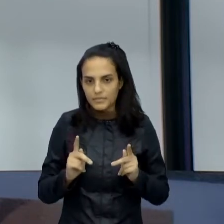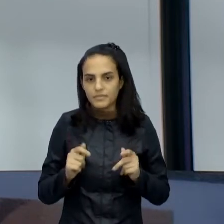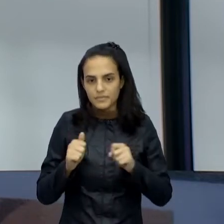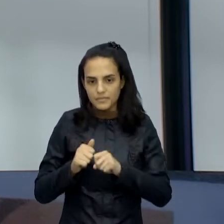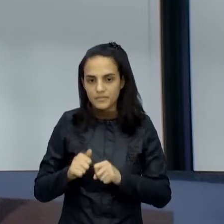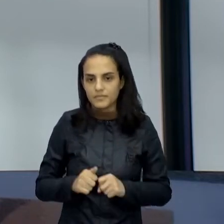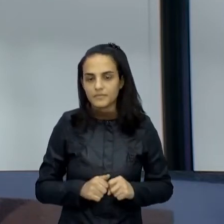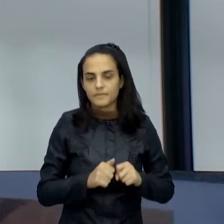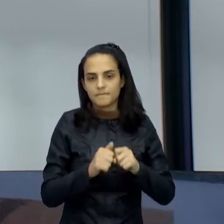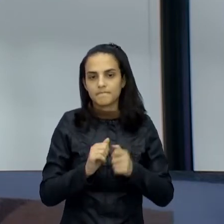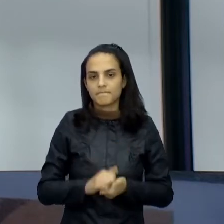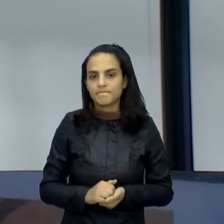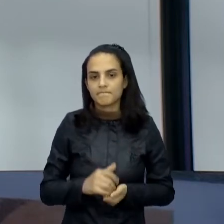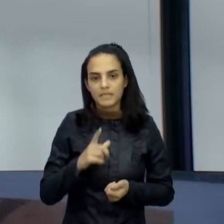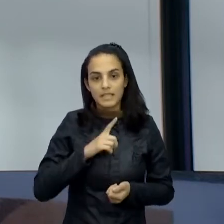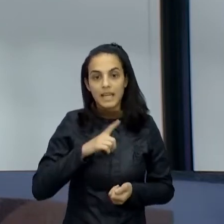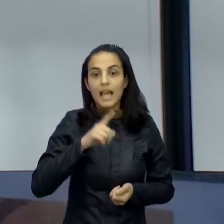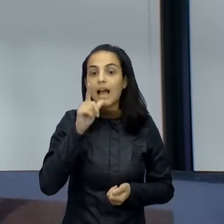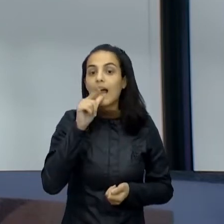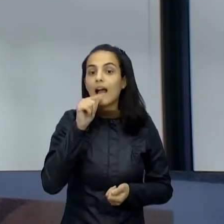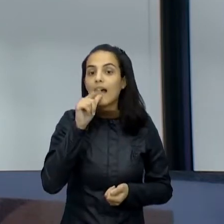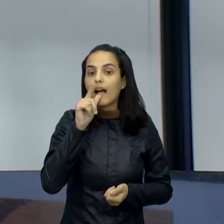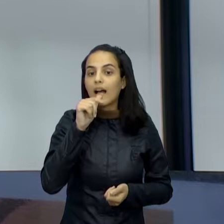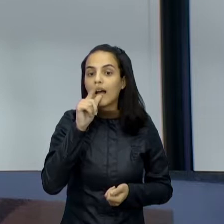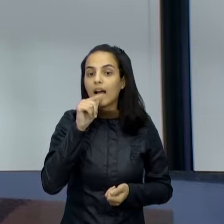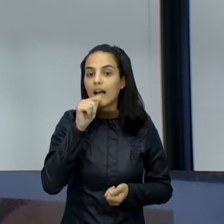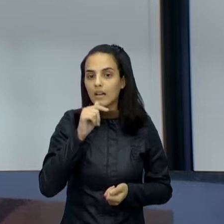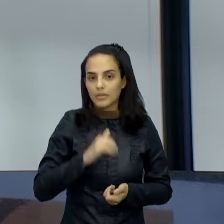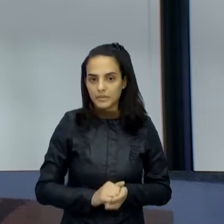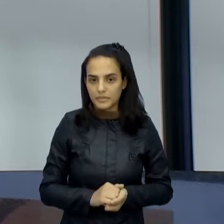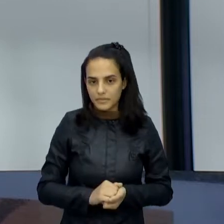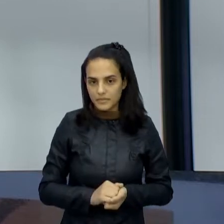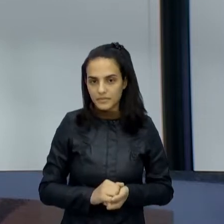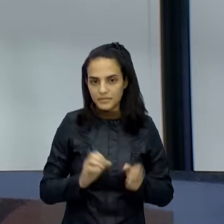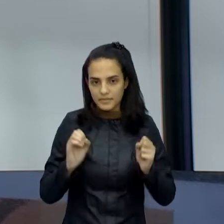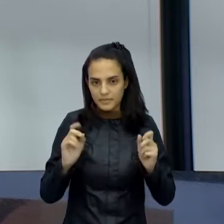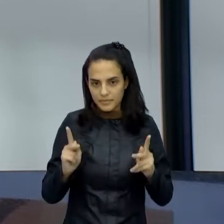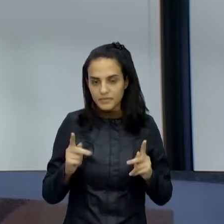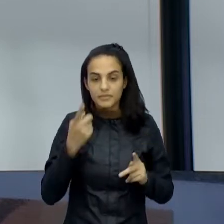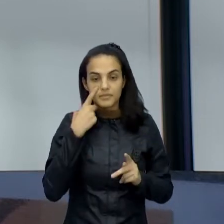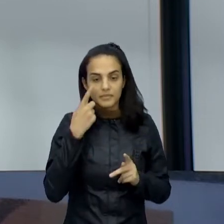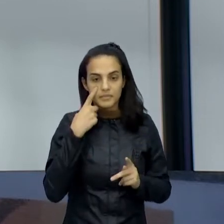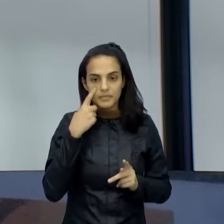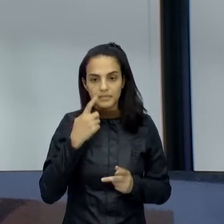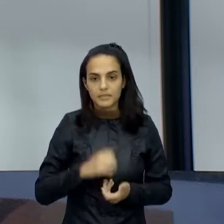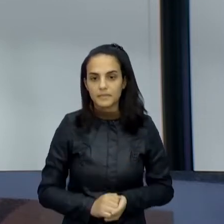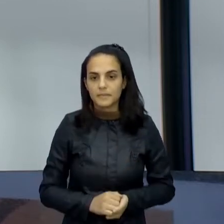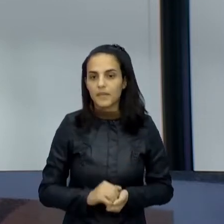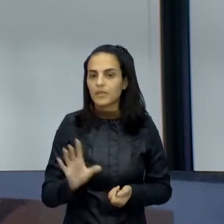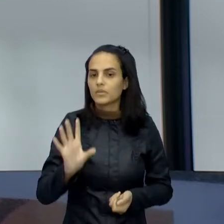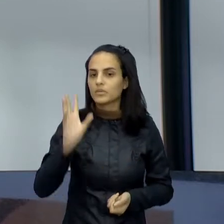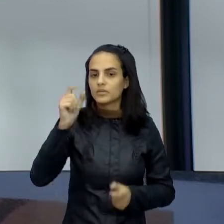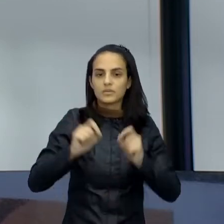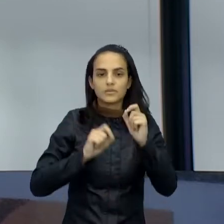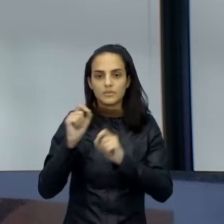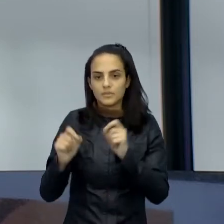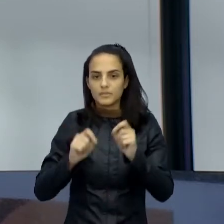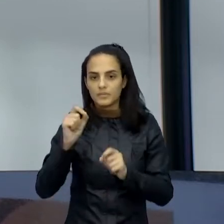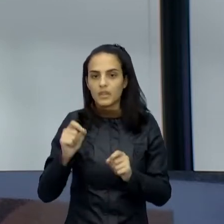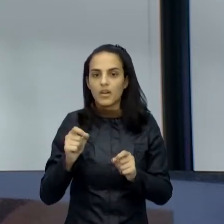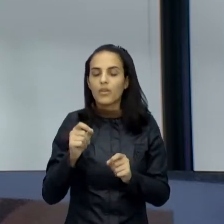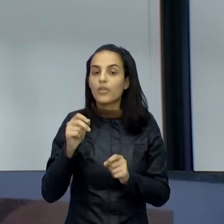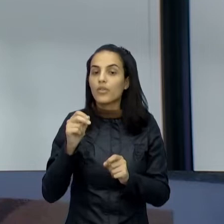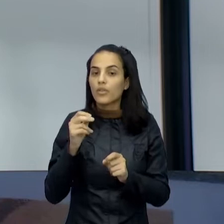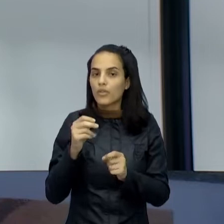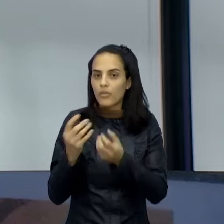vai fazer. Então tem água aqui dentro, vamos representar a caldeira, essa vai ser a nossa caldeira, tá? E aí o que vai acontecer? Eu vou pôr fogo, que nem lá,